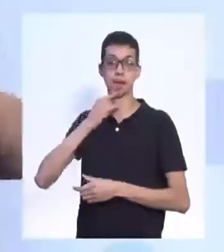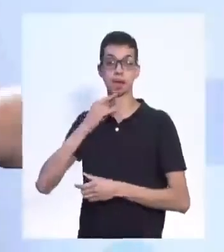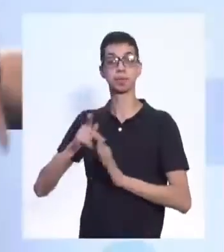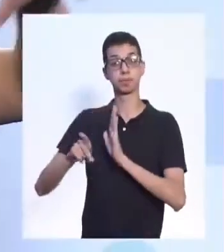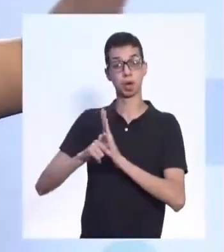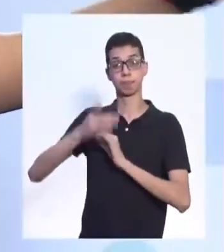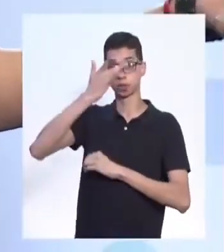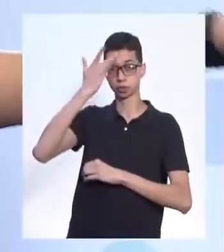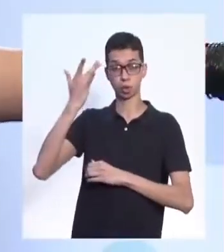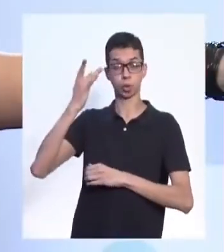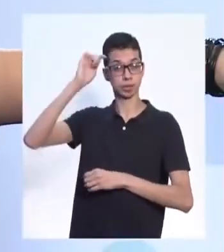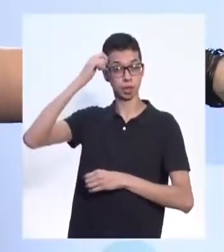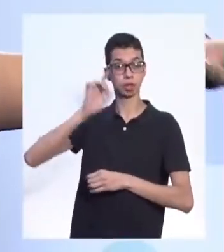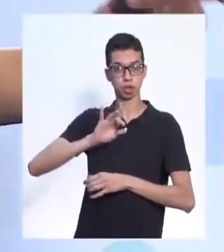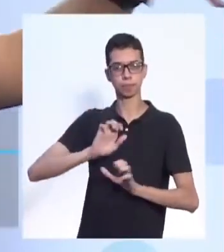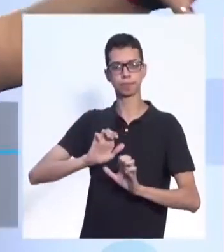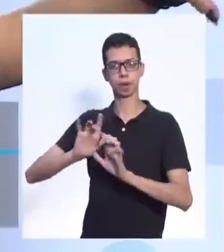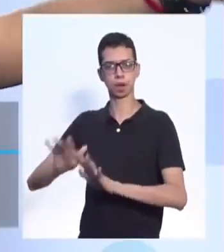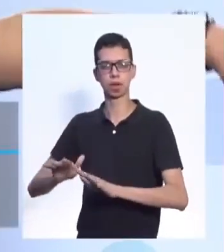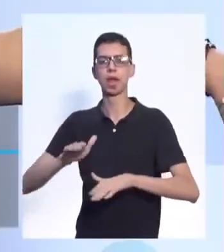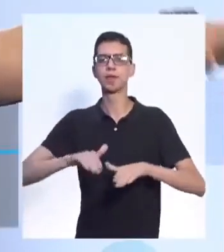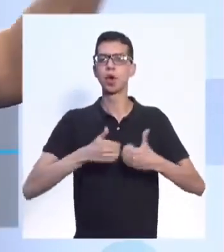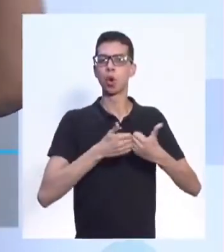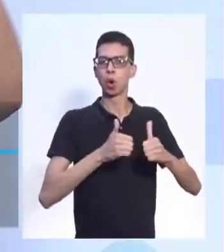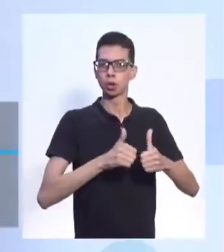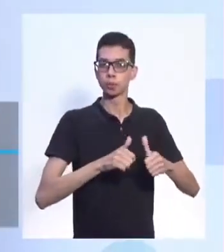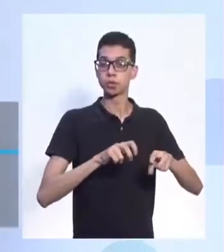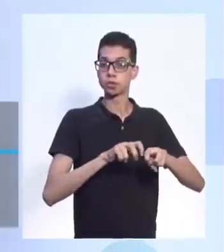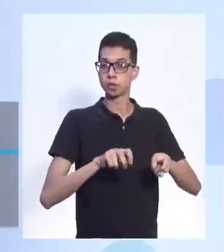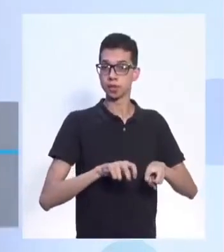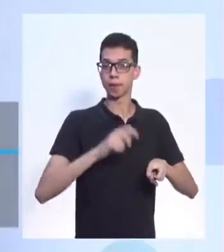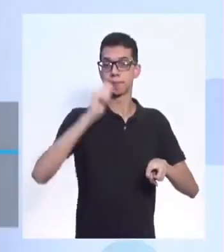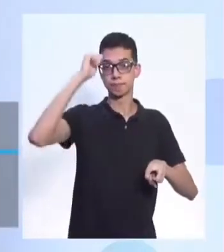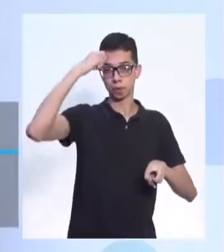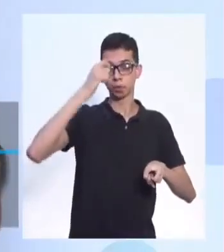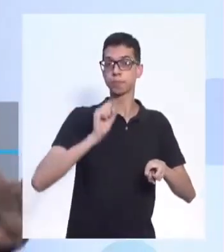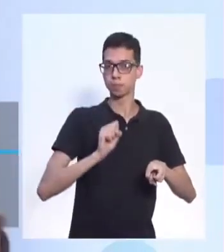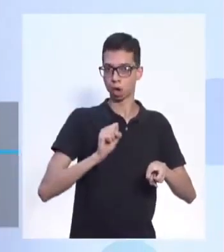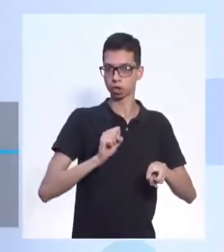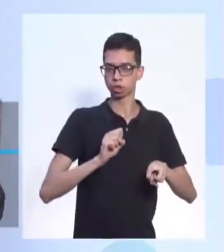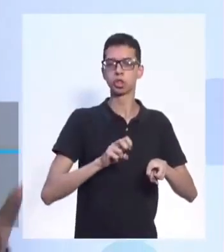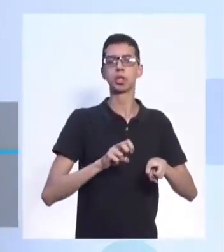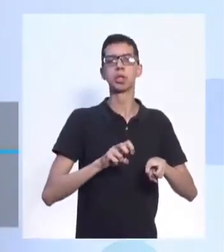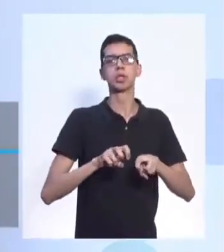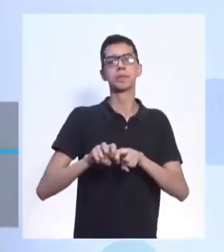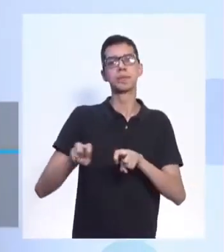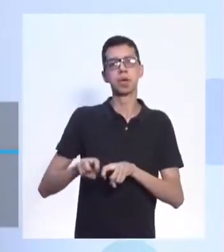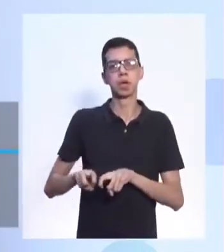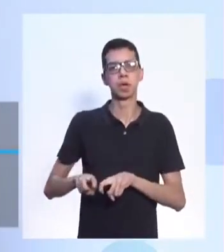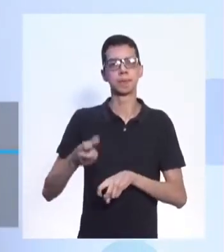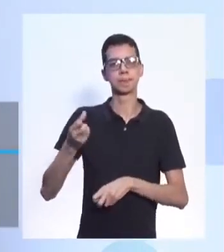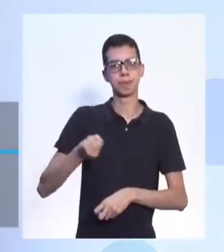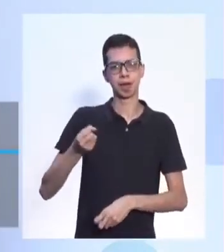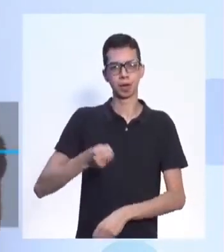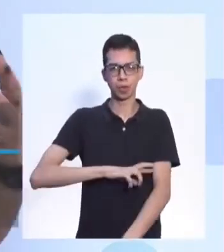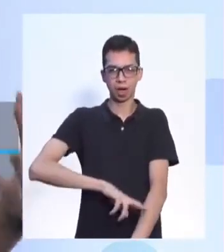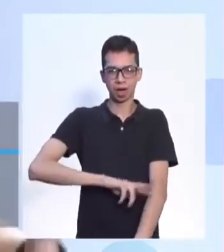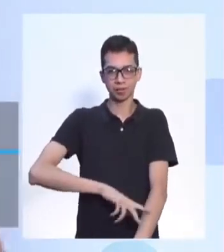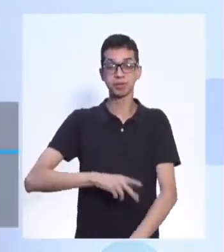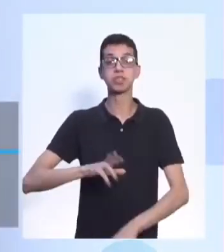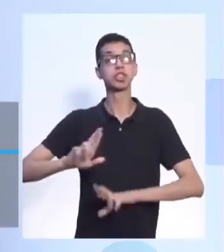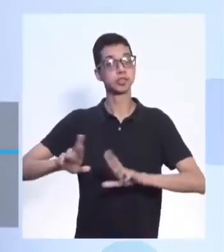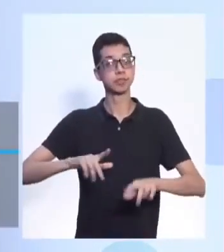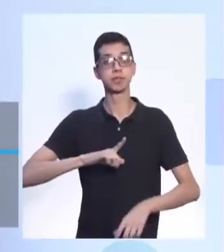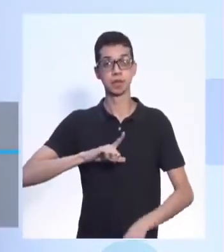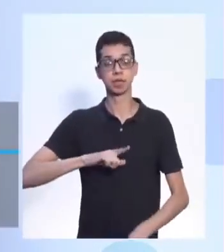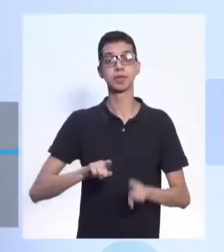no ônibus o banco de gente de negros e o banco de brancos, então existia essa diferença. A gente tem na África do